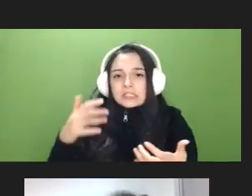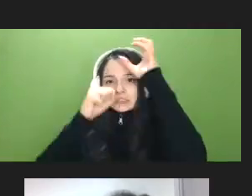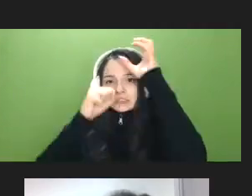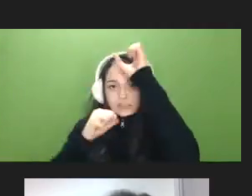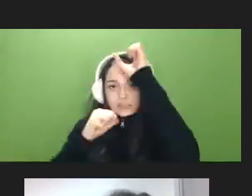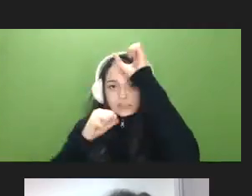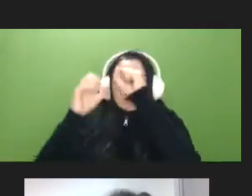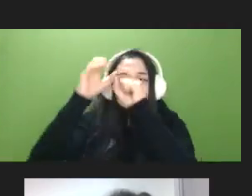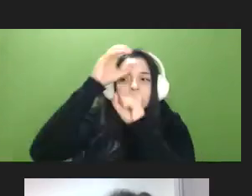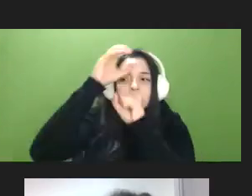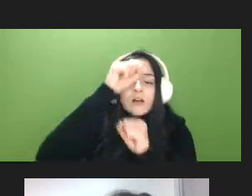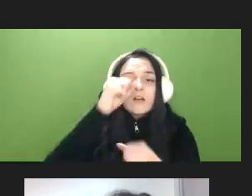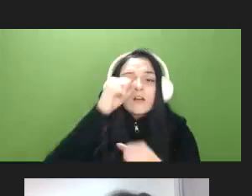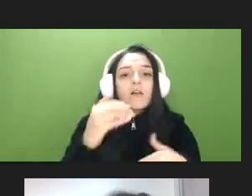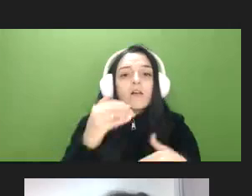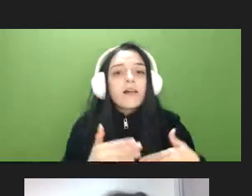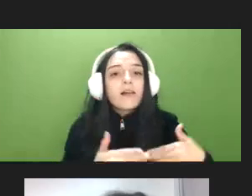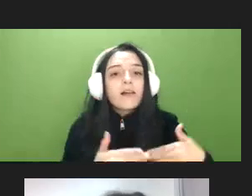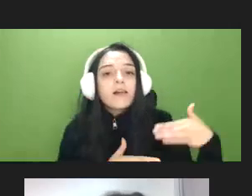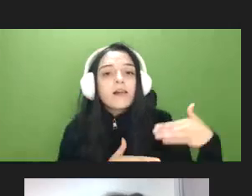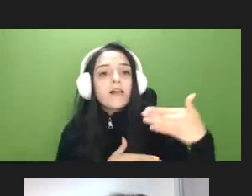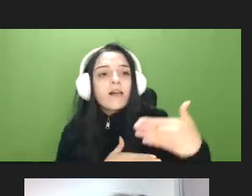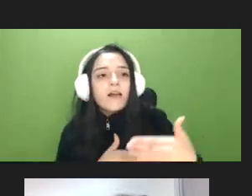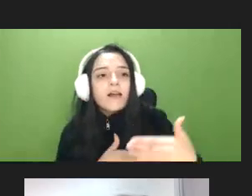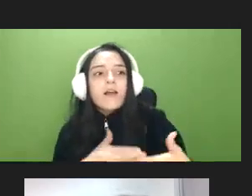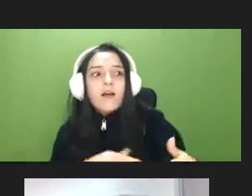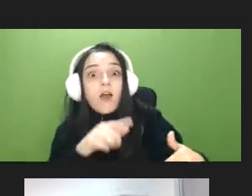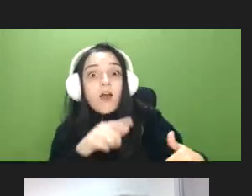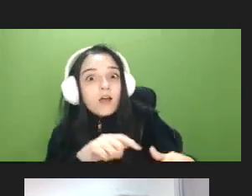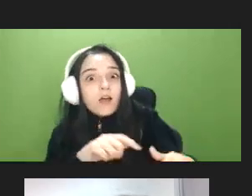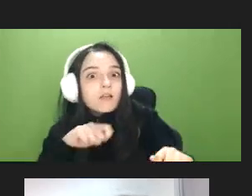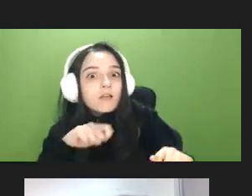só era possível, como era bastante pertinente.